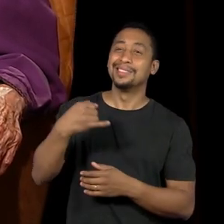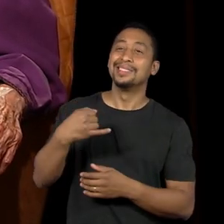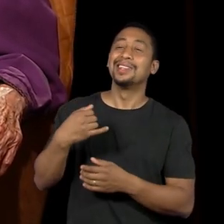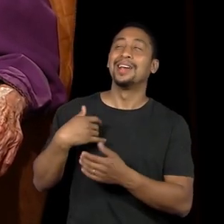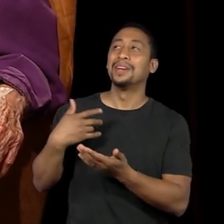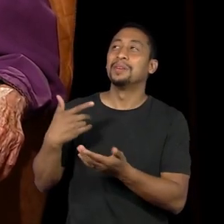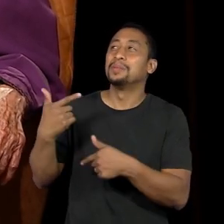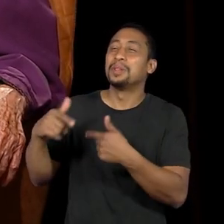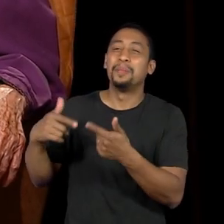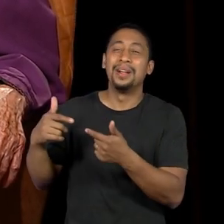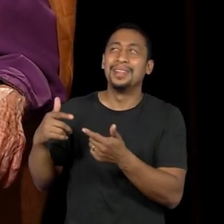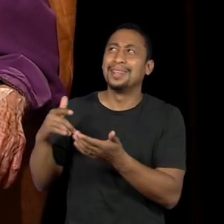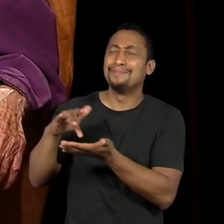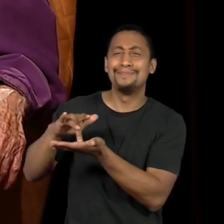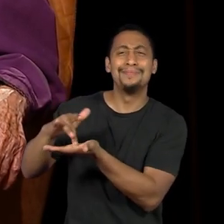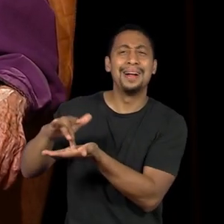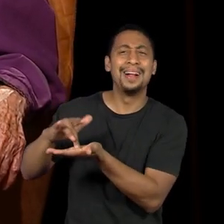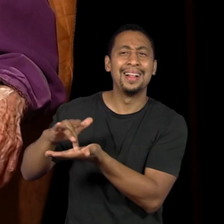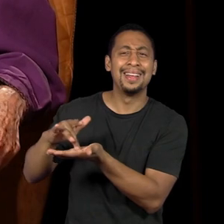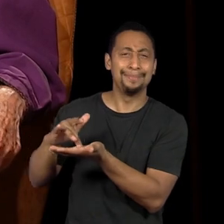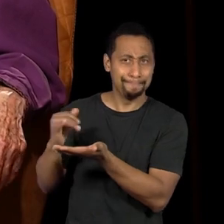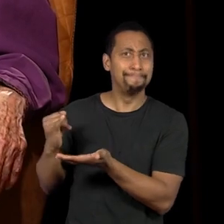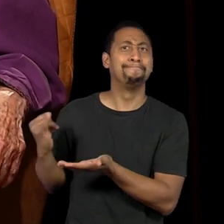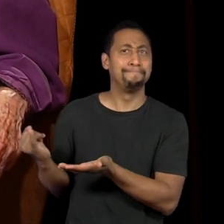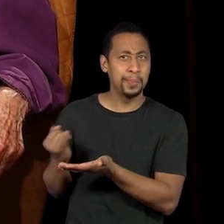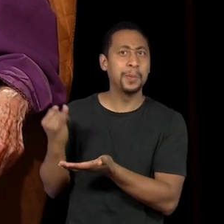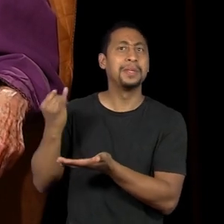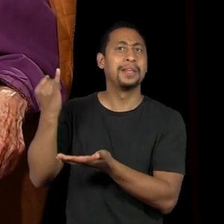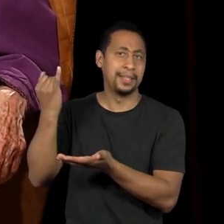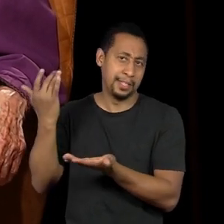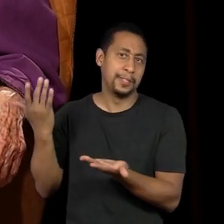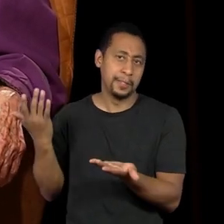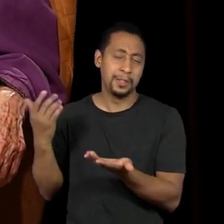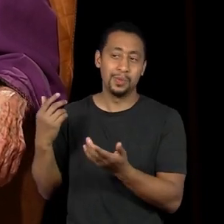foi muito importante por ter